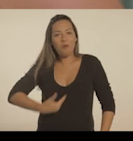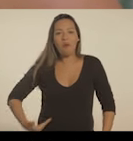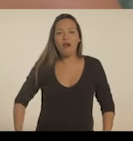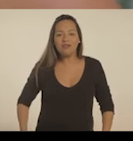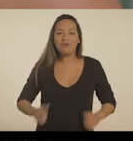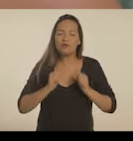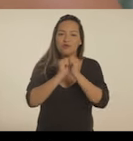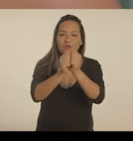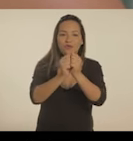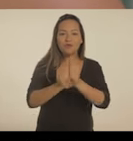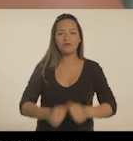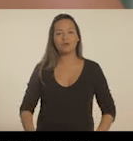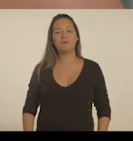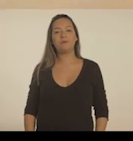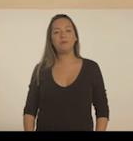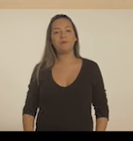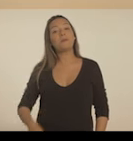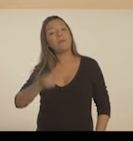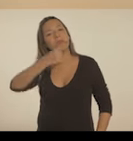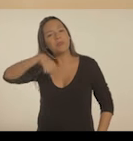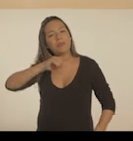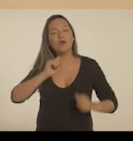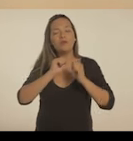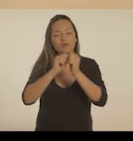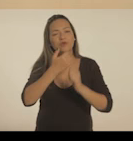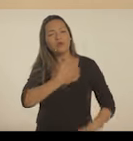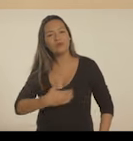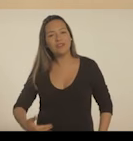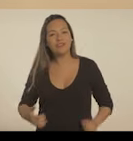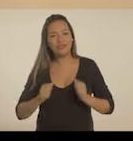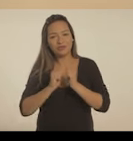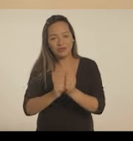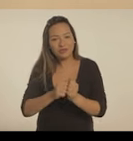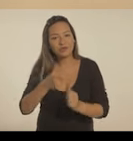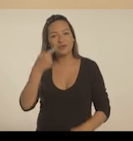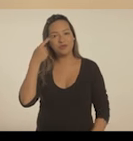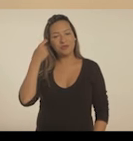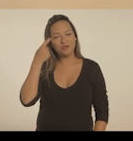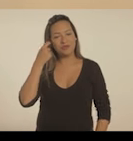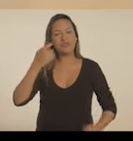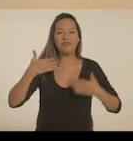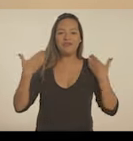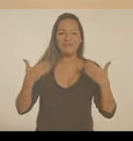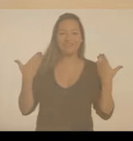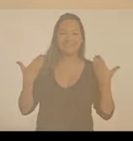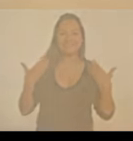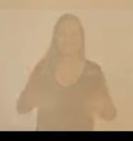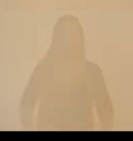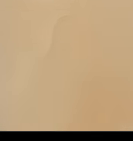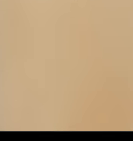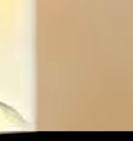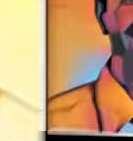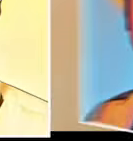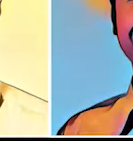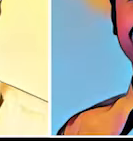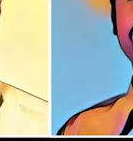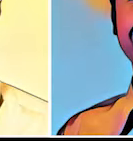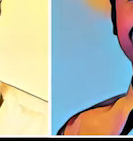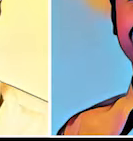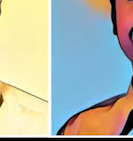democracia é isso. Se faz governando junto. E por isso, vamos governar com o Freixo. Vamos ser felizes.